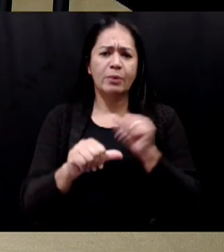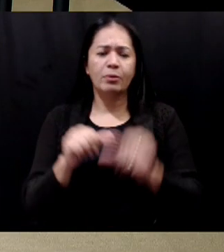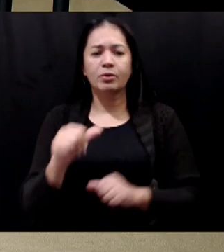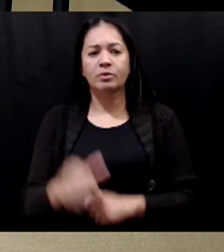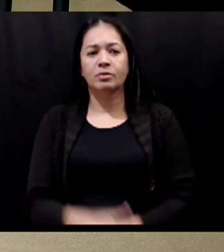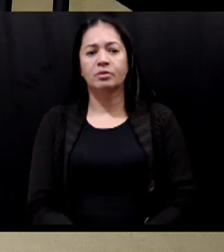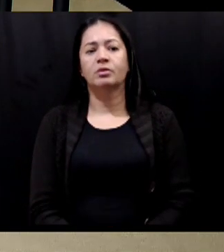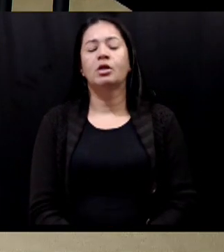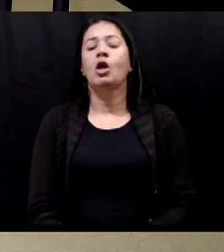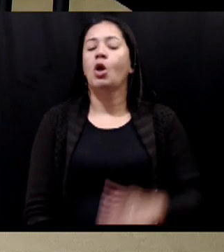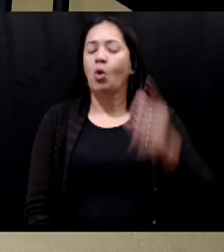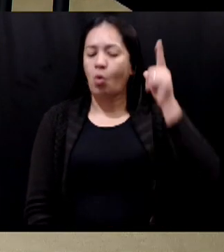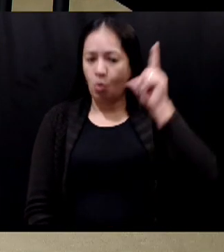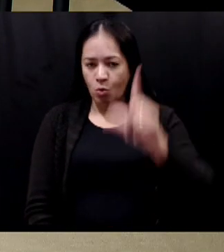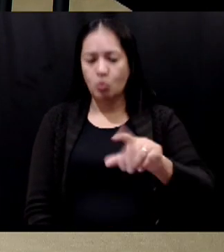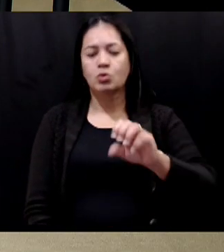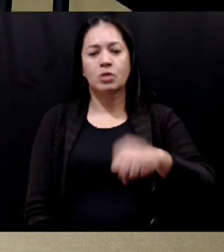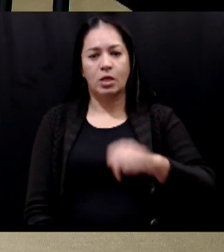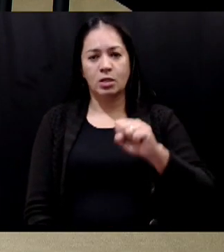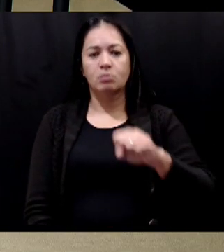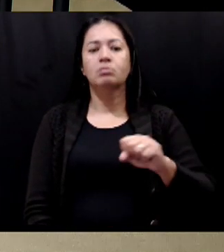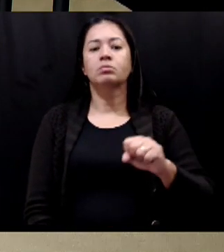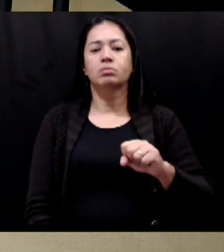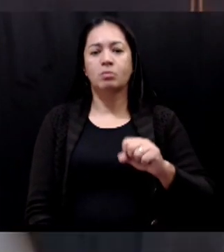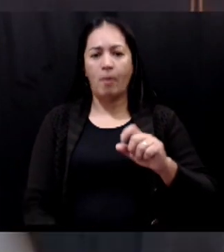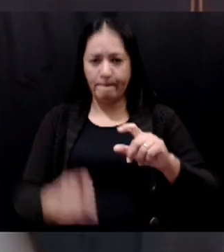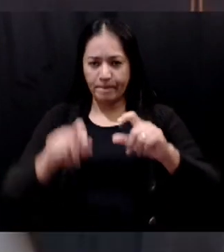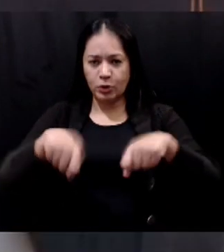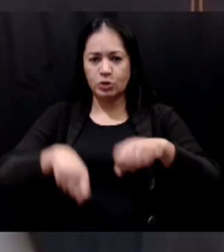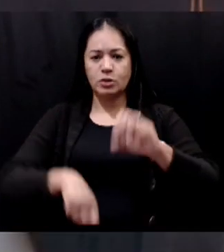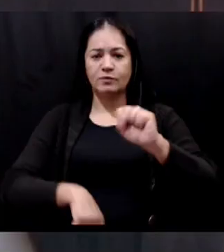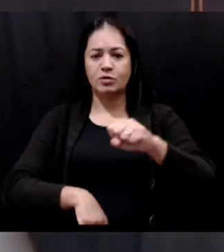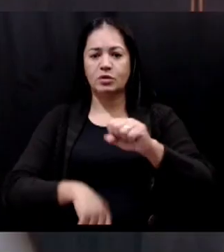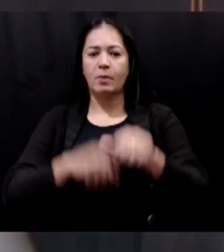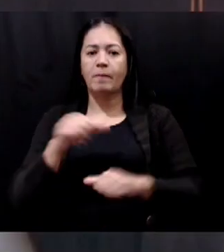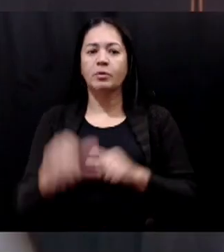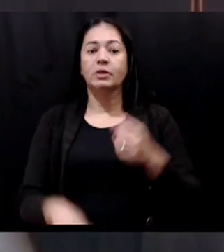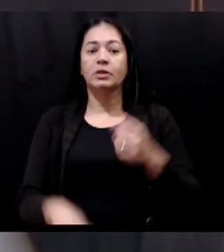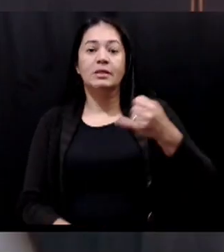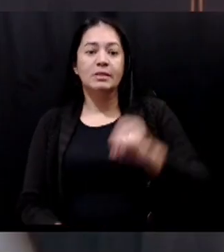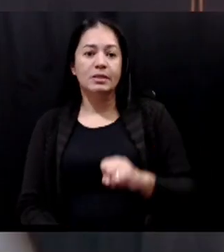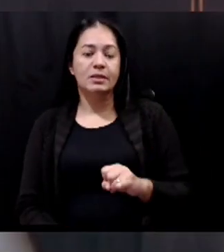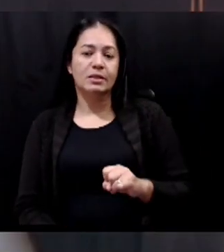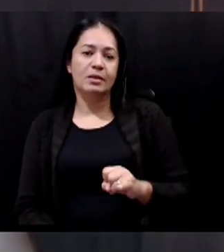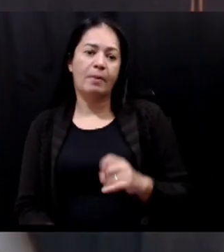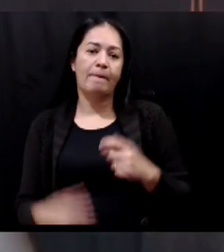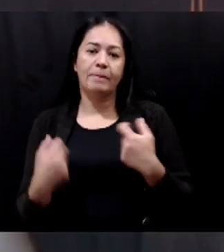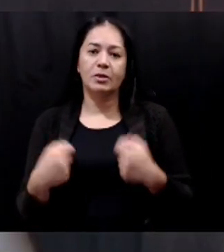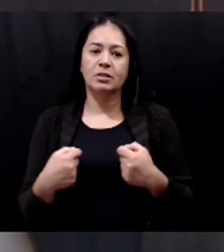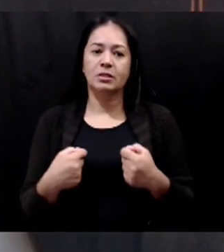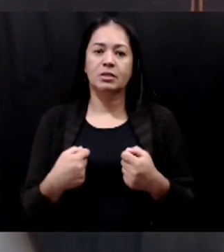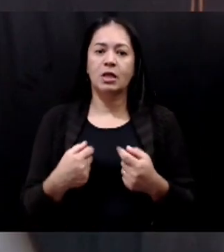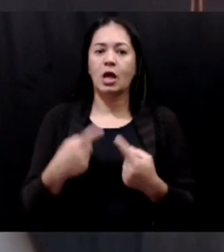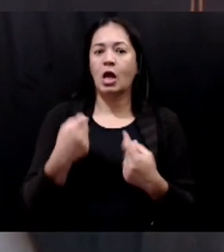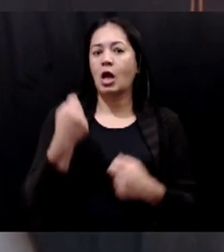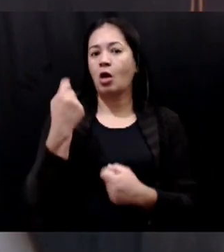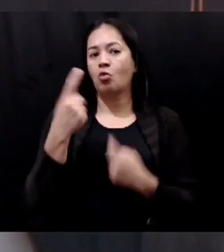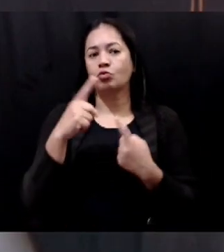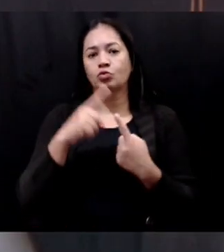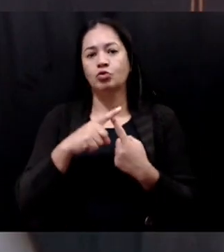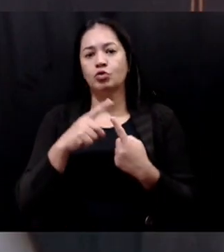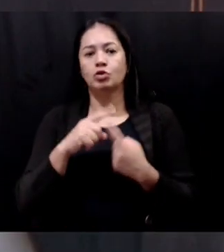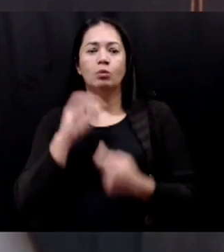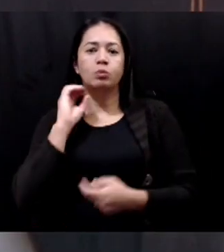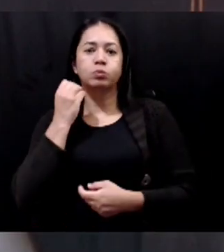menopausa? A gente consegue, é possível reverter, se for o caso, né, se precisar fazer algum tipo de reposição hormonal, isso é sempre, né,